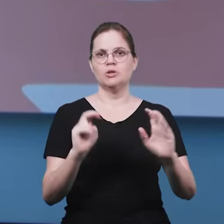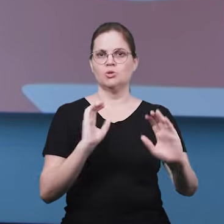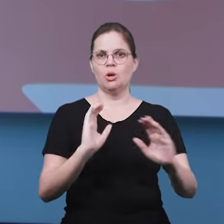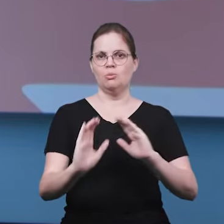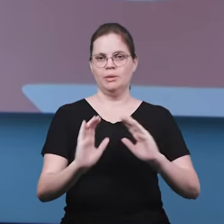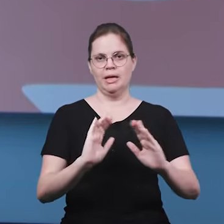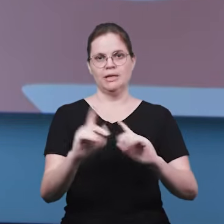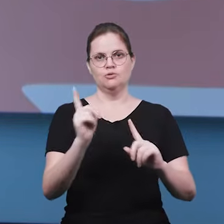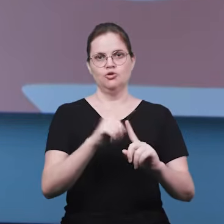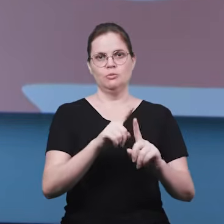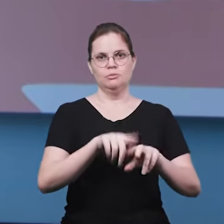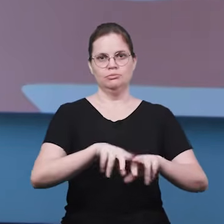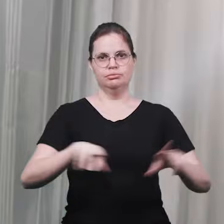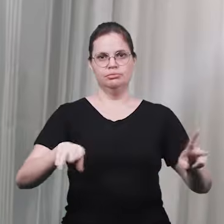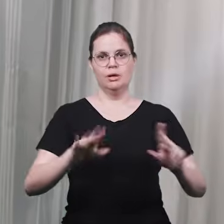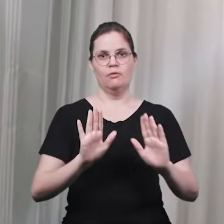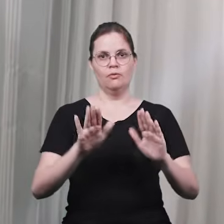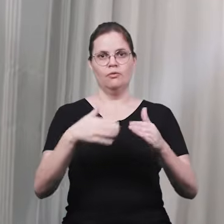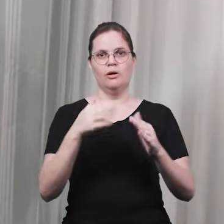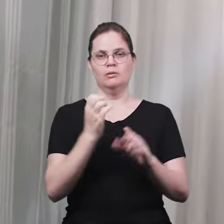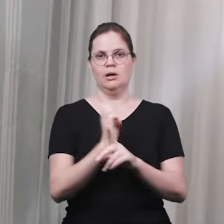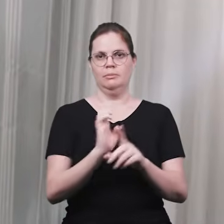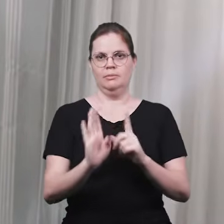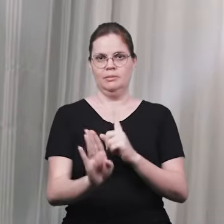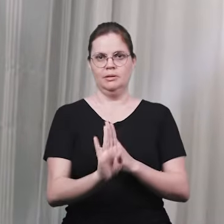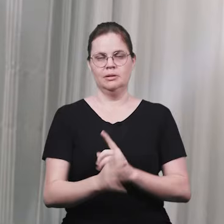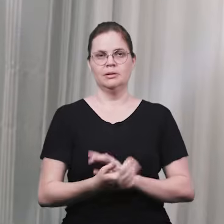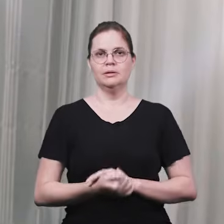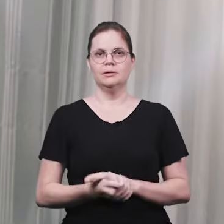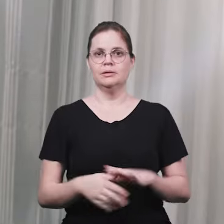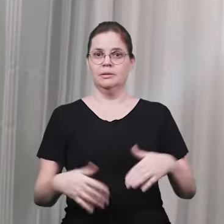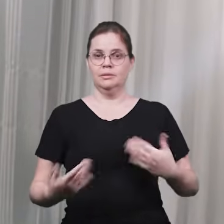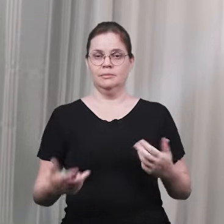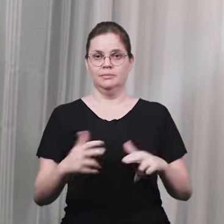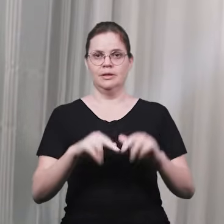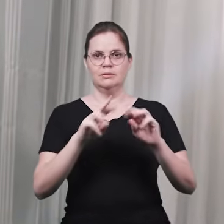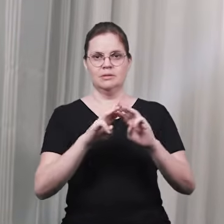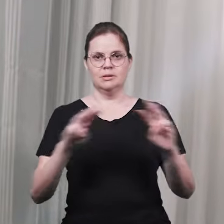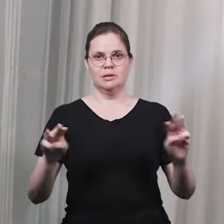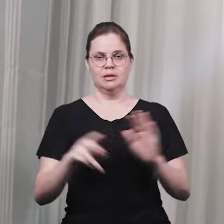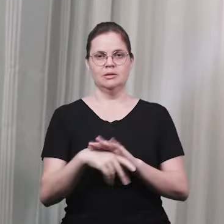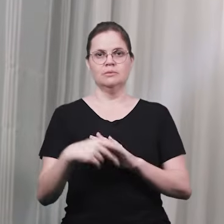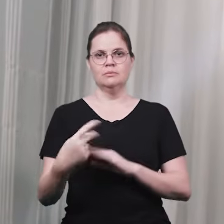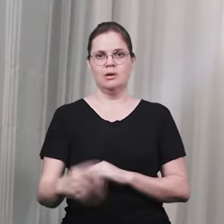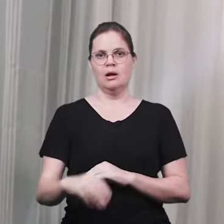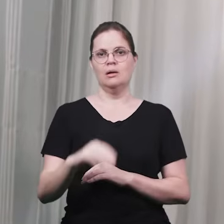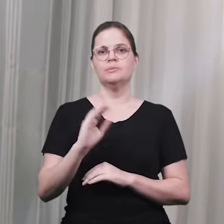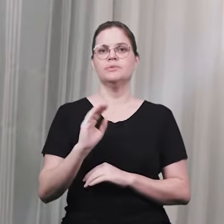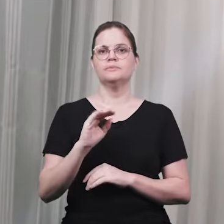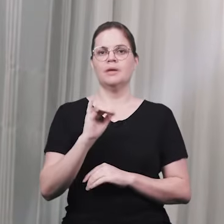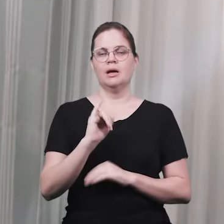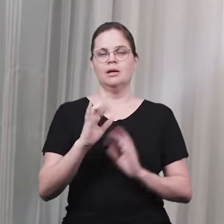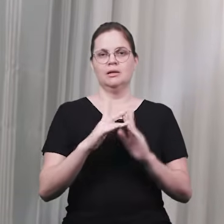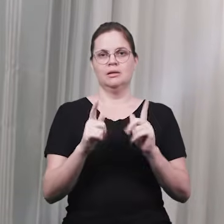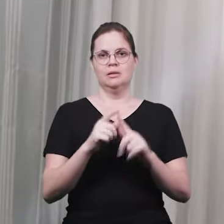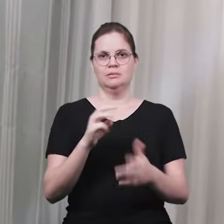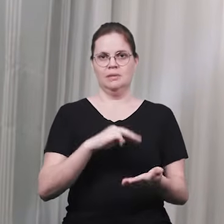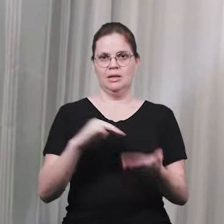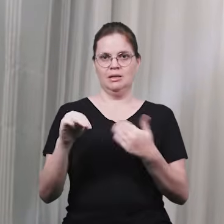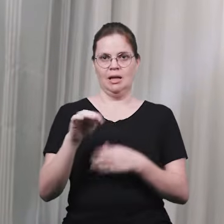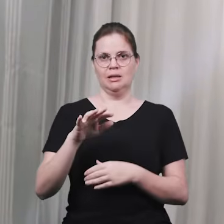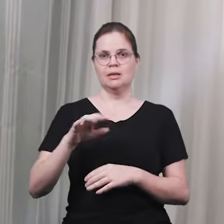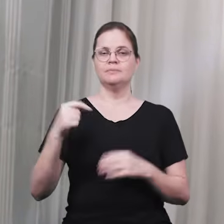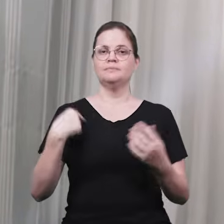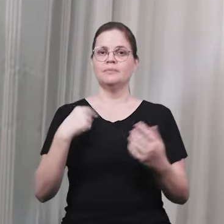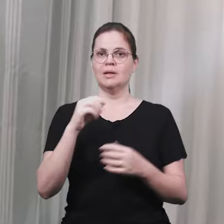aulas da Escola Bíblica Dominical? Então, irmã Leonice, através do site da ICM CIAS, na parte de acessibilidade,